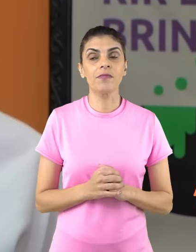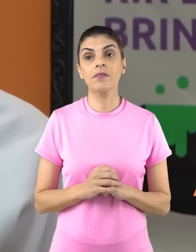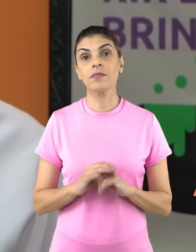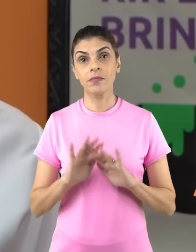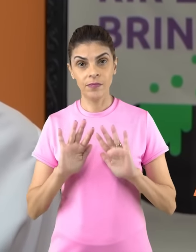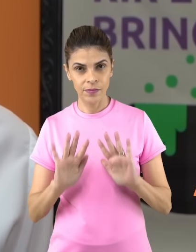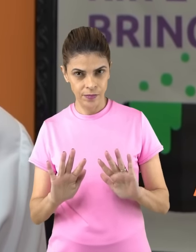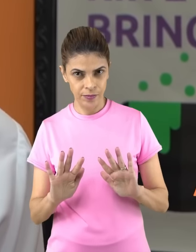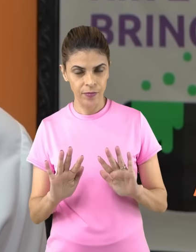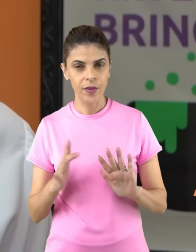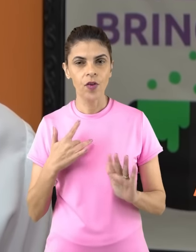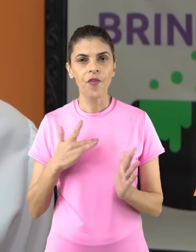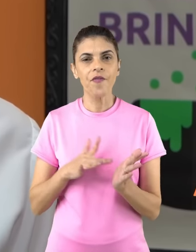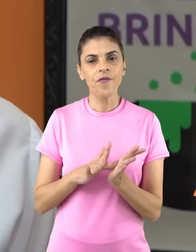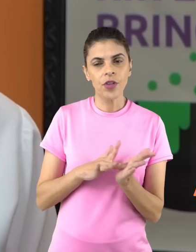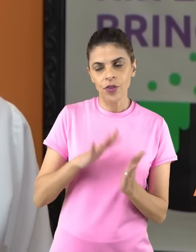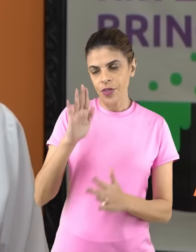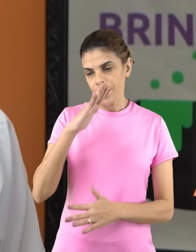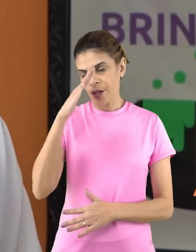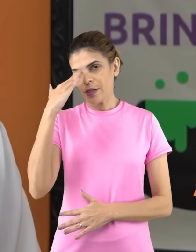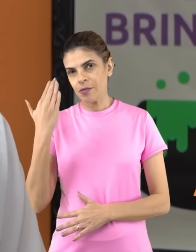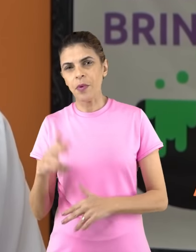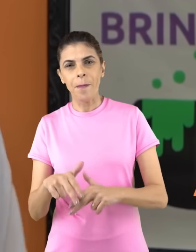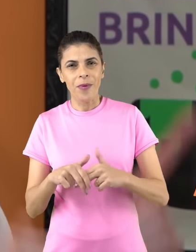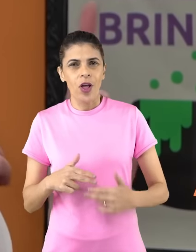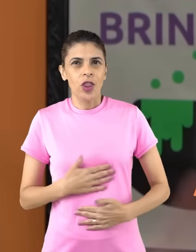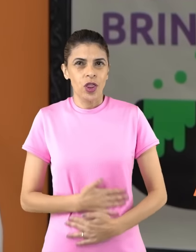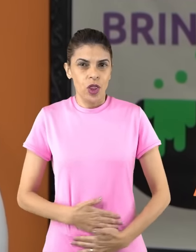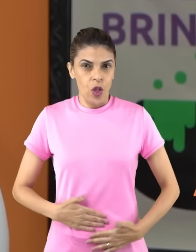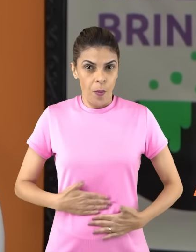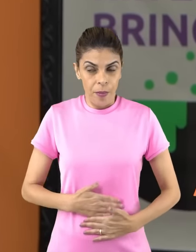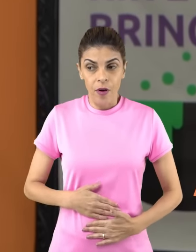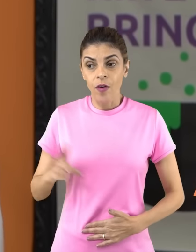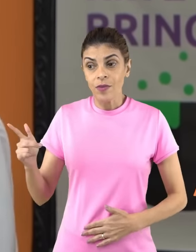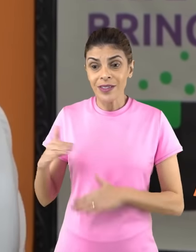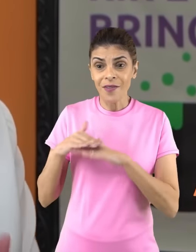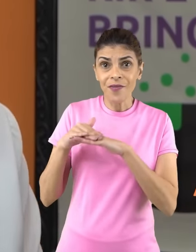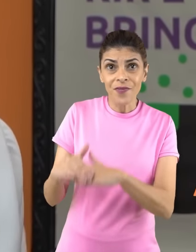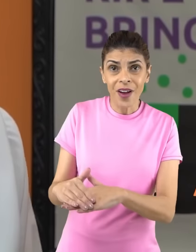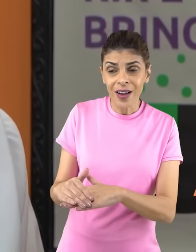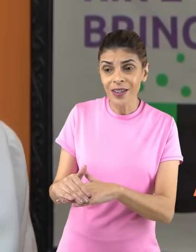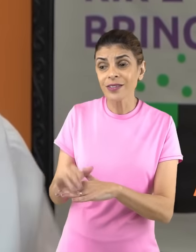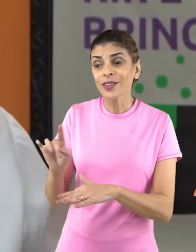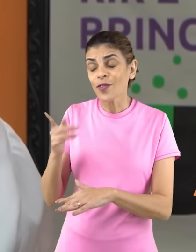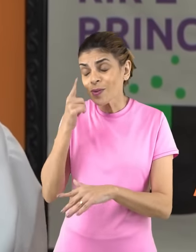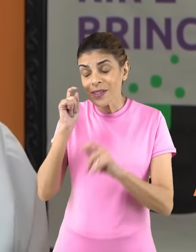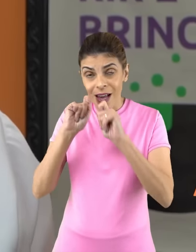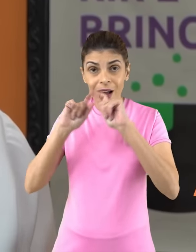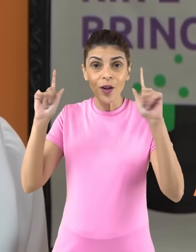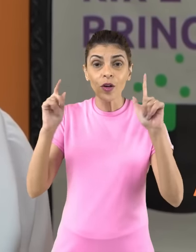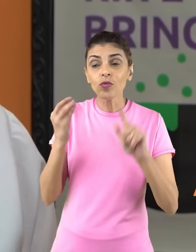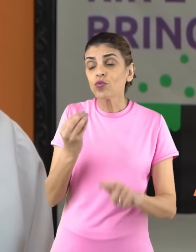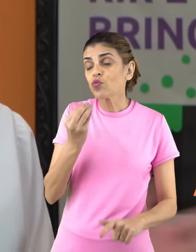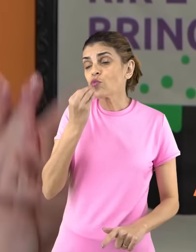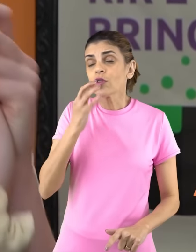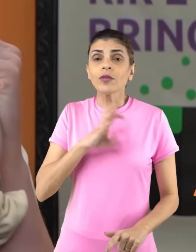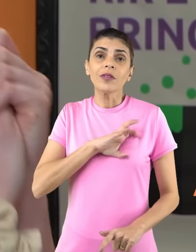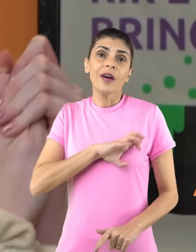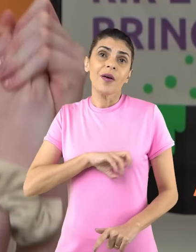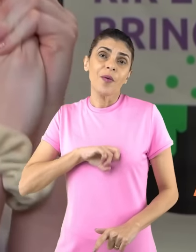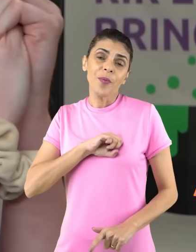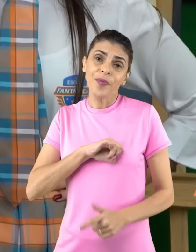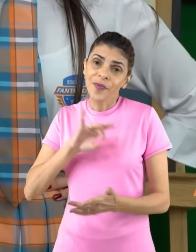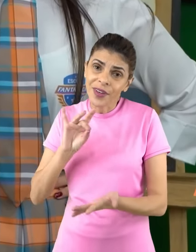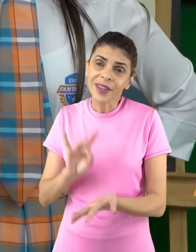Seguinte Quando eu fingir que eu desmaiei por causa da dor de barriga Você tem que falar pro Renan Que eu só vou acordar com um beijo de amor do crush